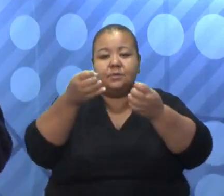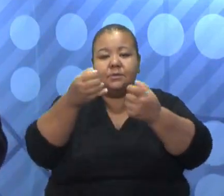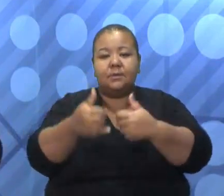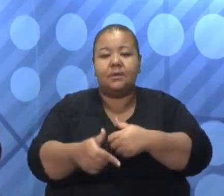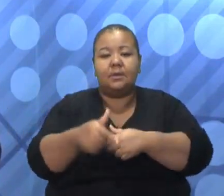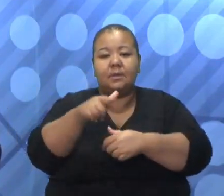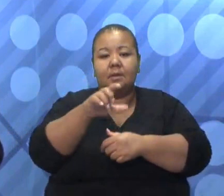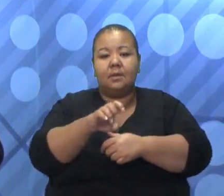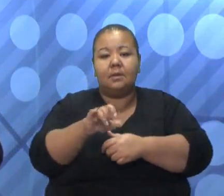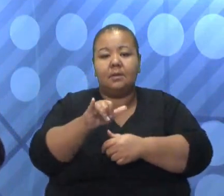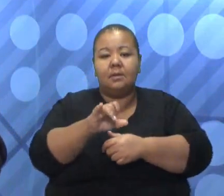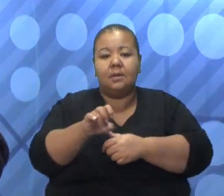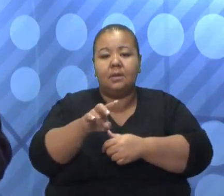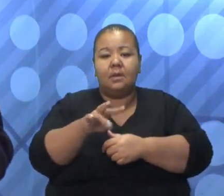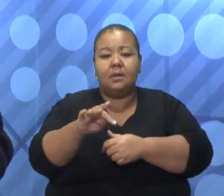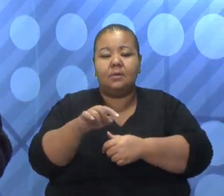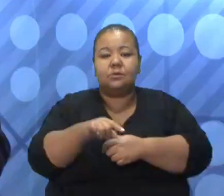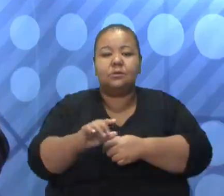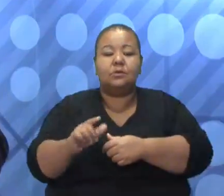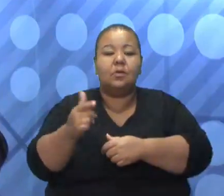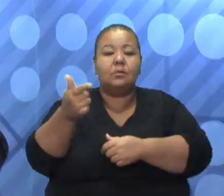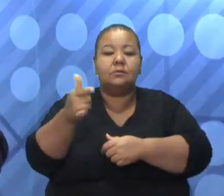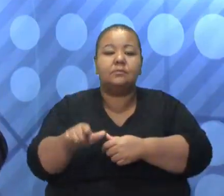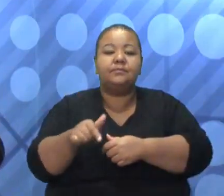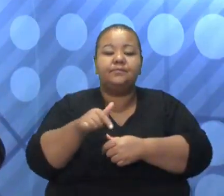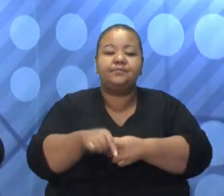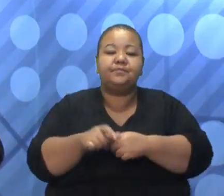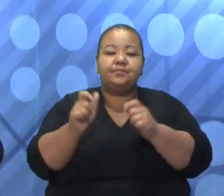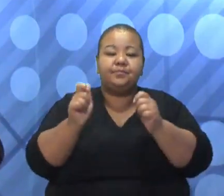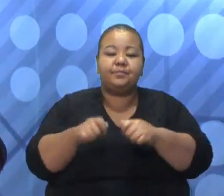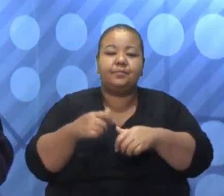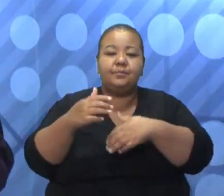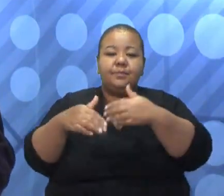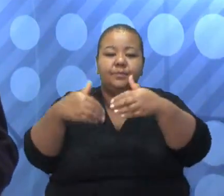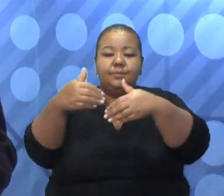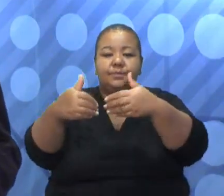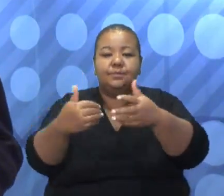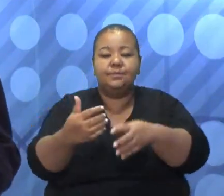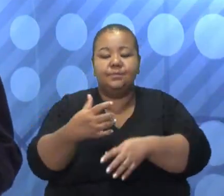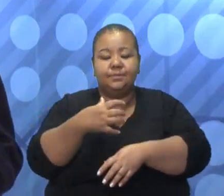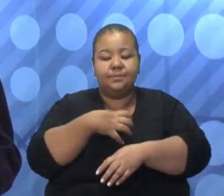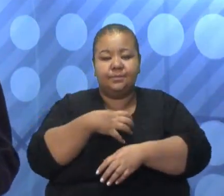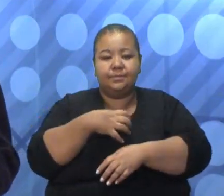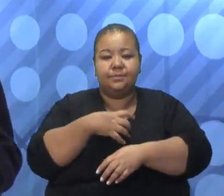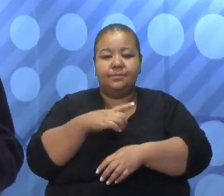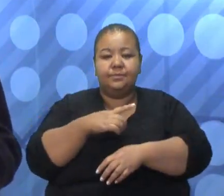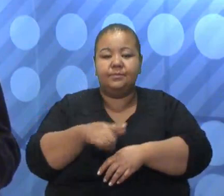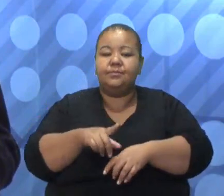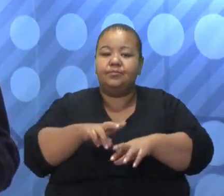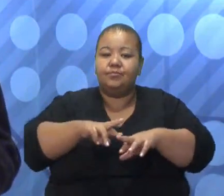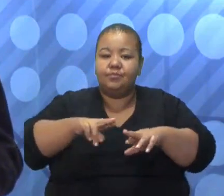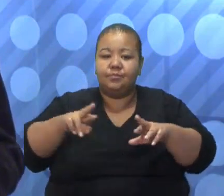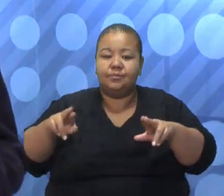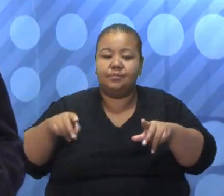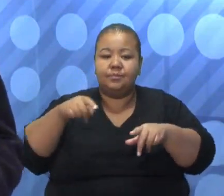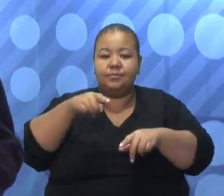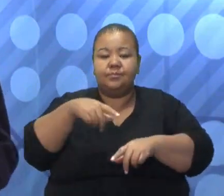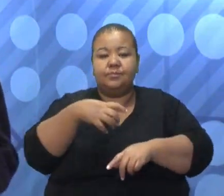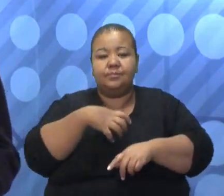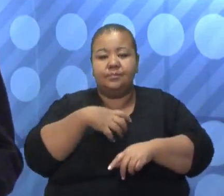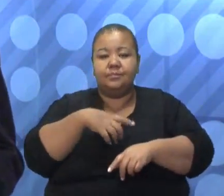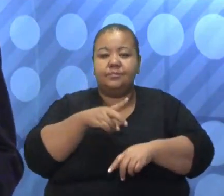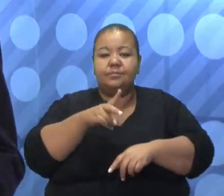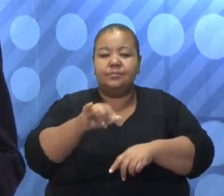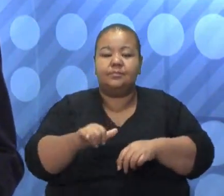como o layout acontece e quais são os processos que eu posso trabalhar dentro desse modelo. Que tipo de layout eu tenho diferente? Né? Que jeito que eu vou